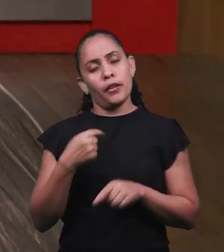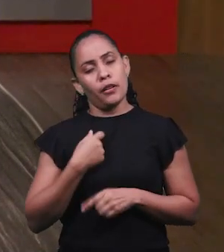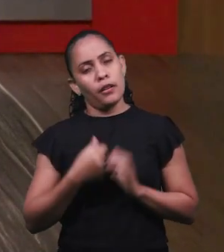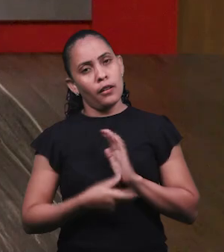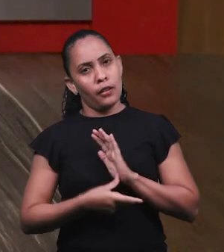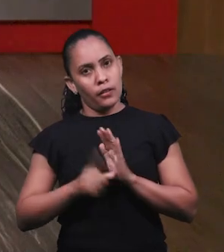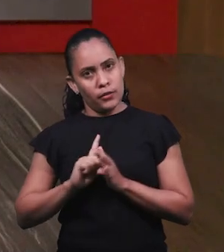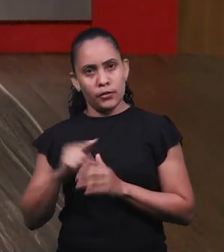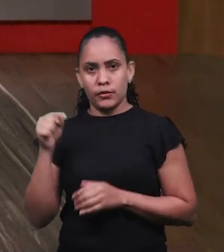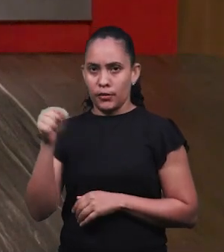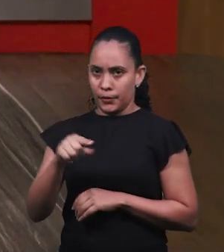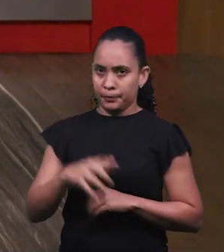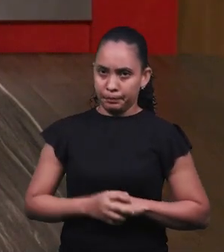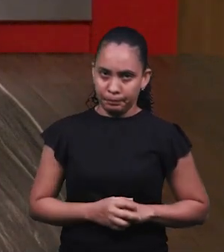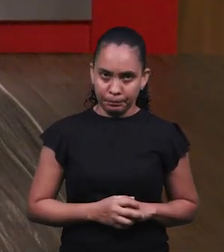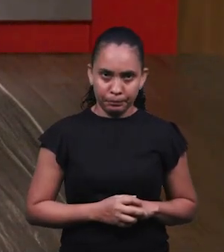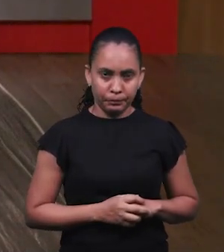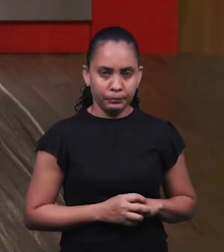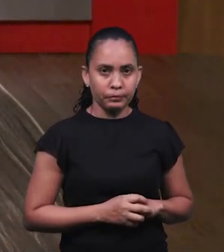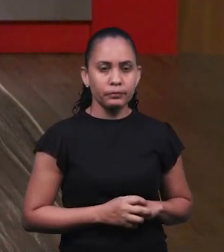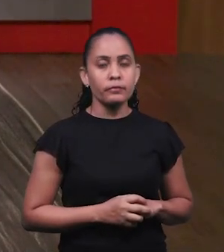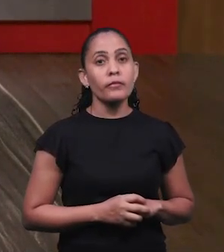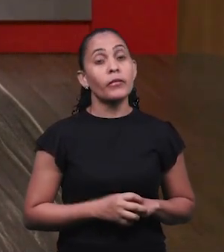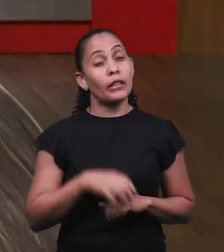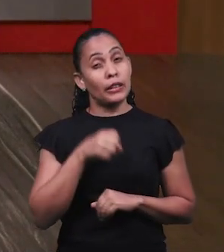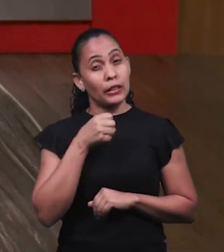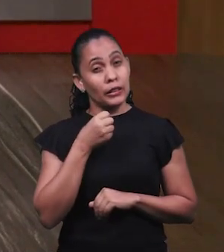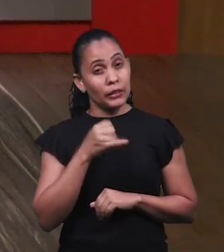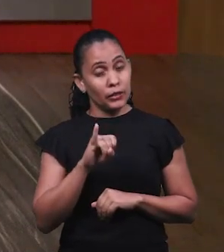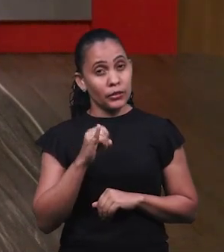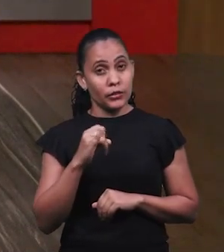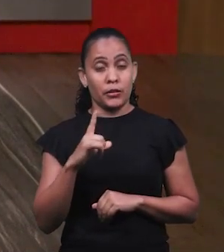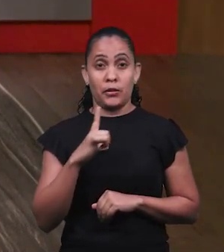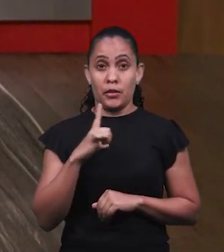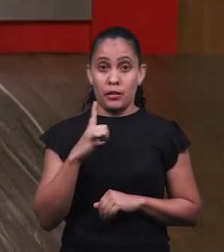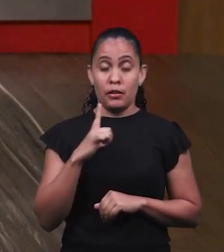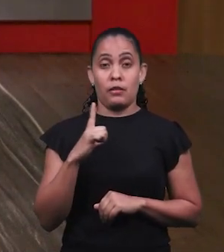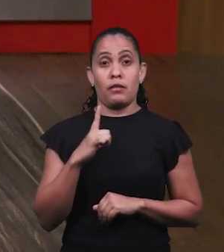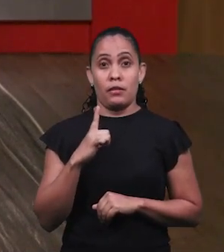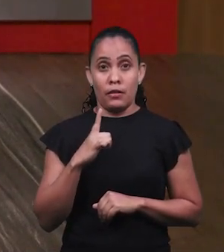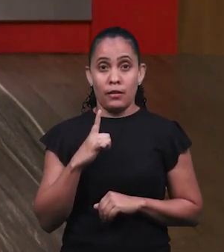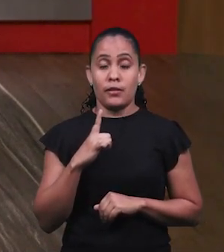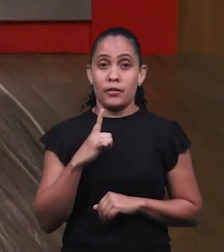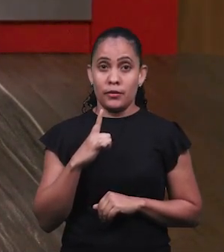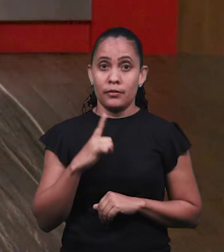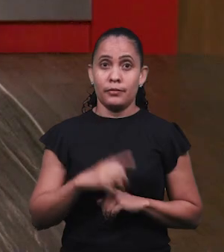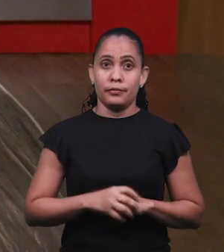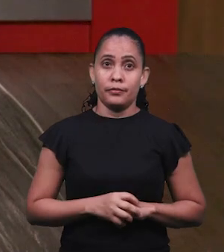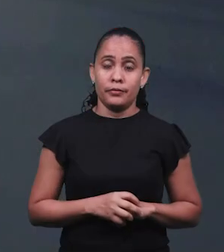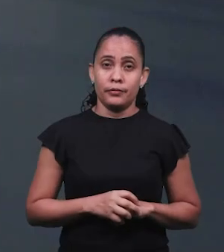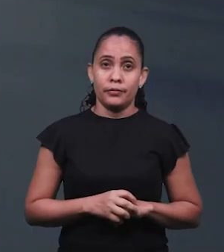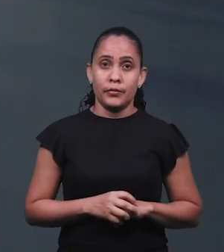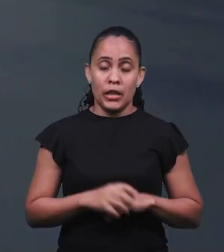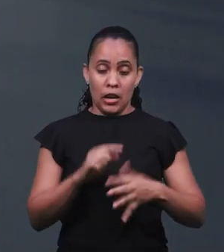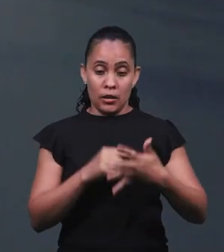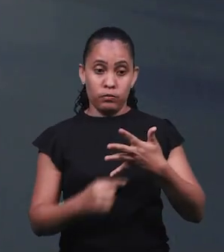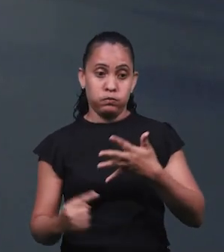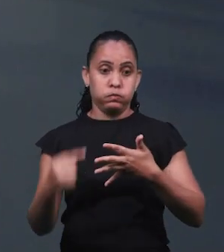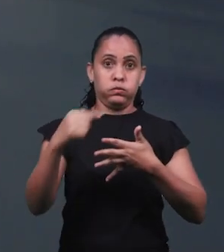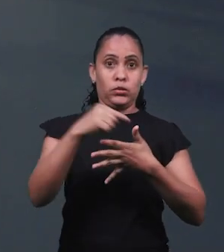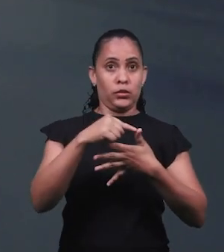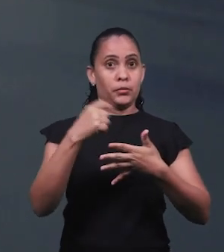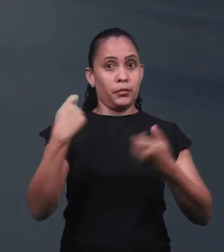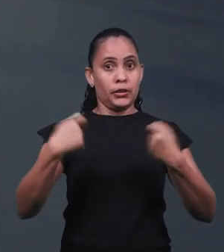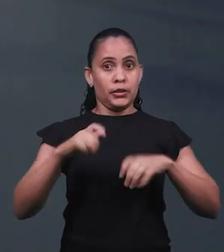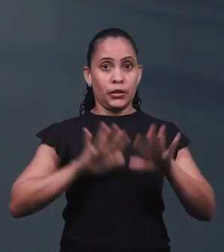paciente tenha sintomas, porque quando ele tem sintoma, nós já estamos numa fase avançada da doença renal crônica. Eu acho que é nessa pergunta que a